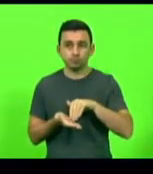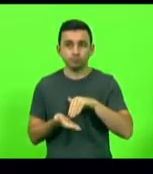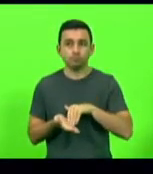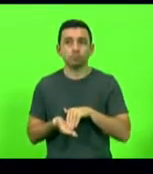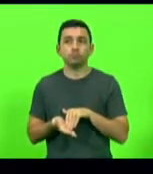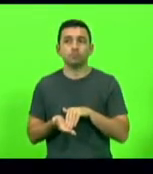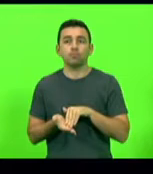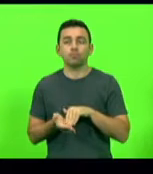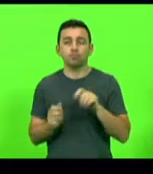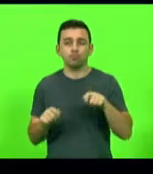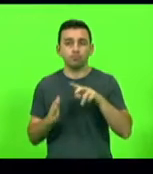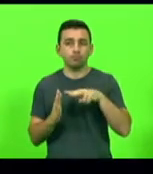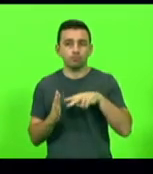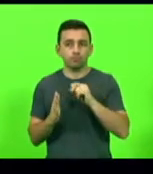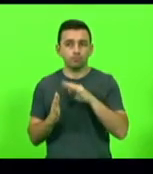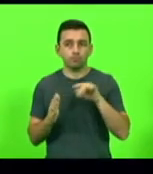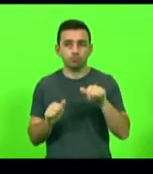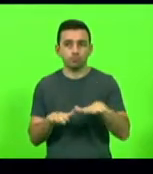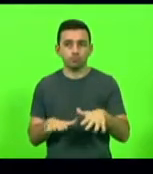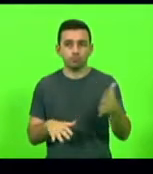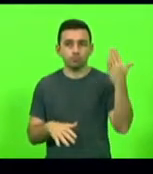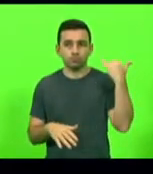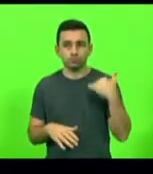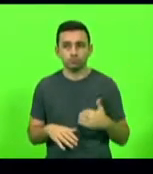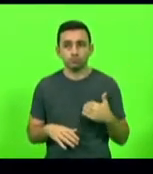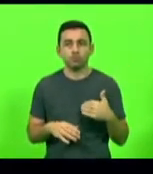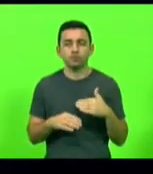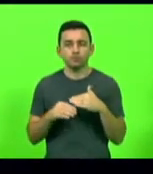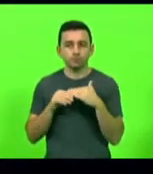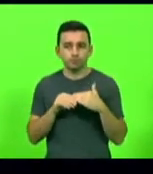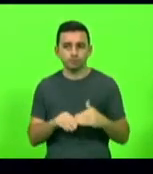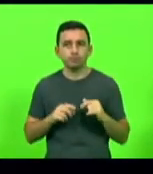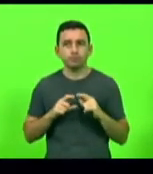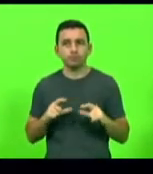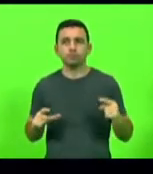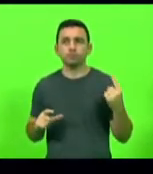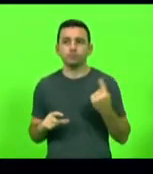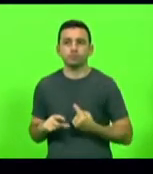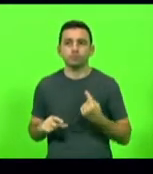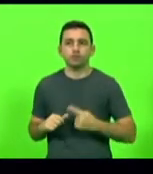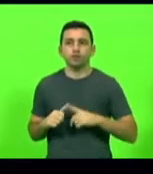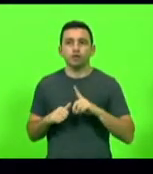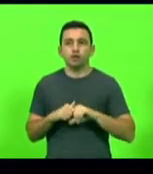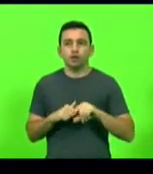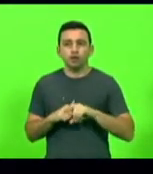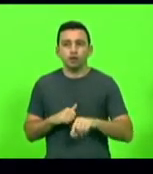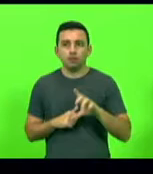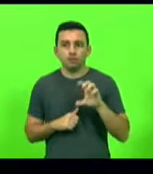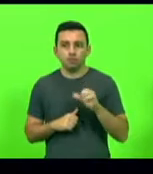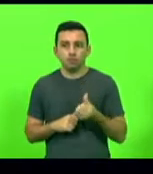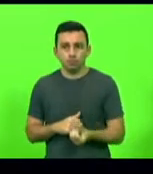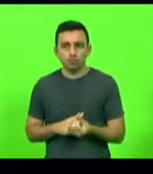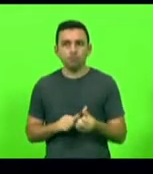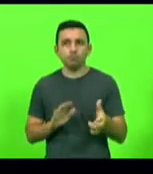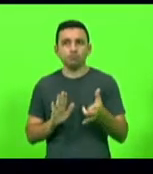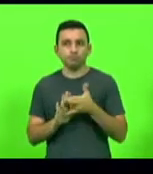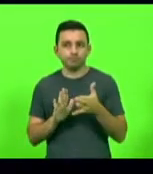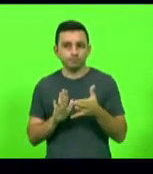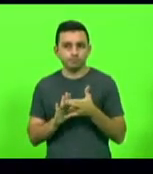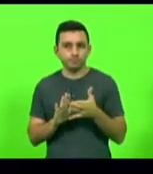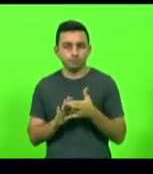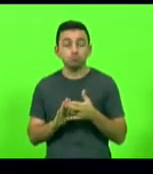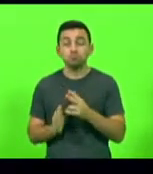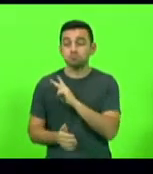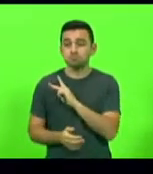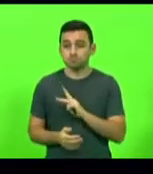proceder à leitura da ata da sessão anterior, que, em consonância com o parágrafo 1º do artigo 106 do Regimento Interno, o senhor presidente deu-a